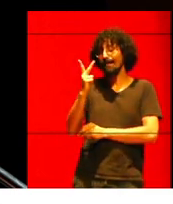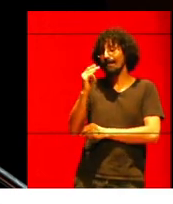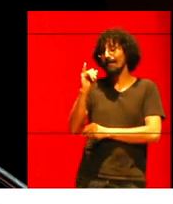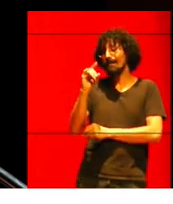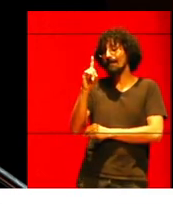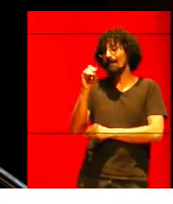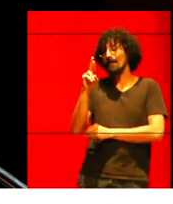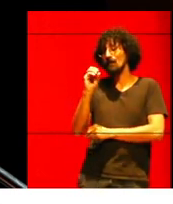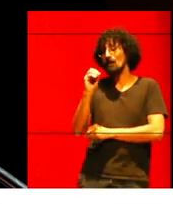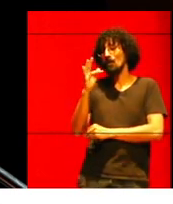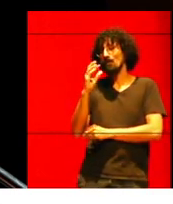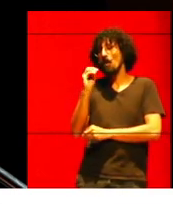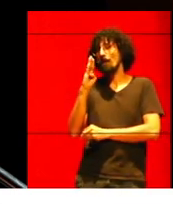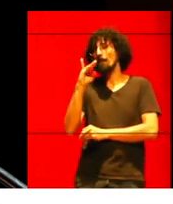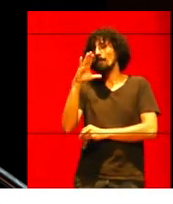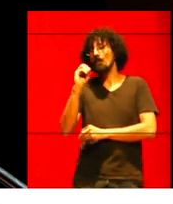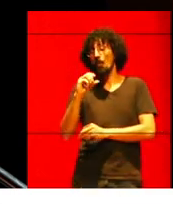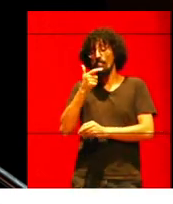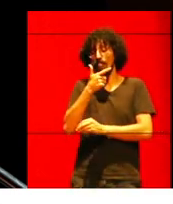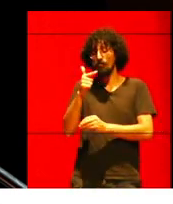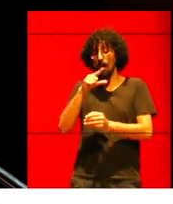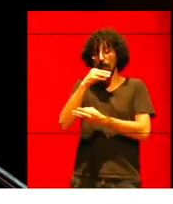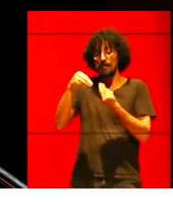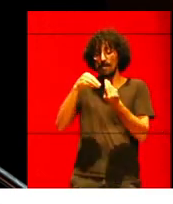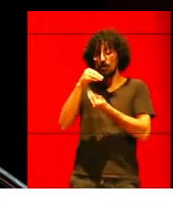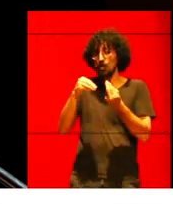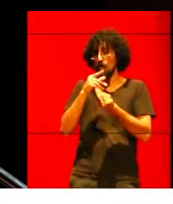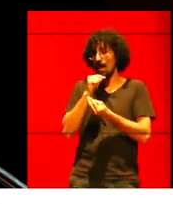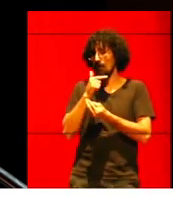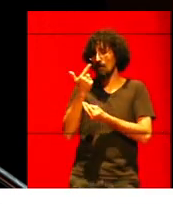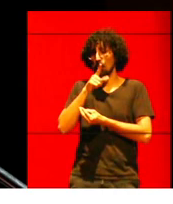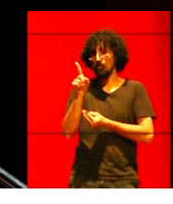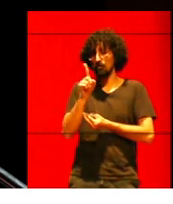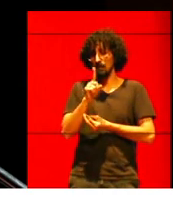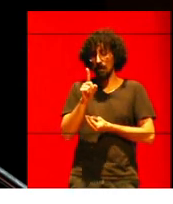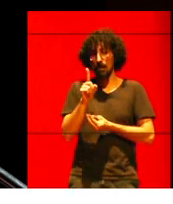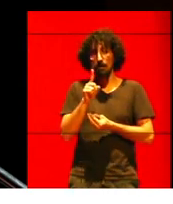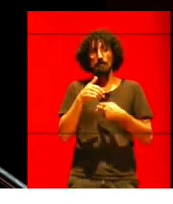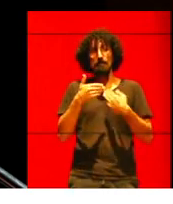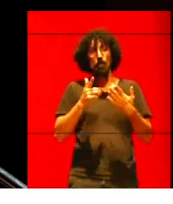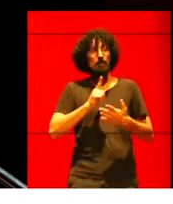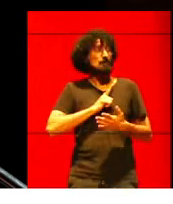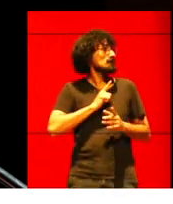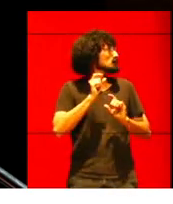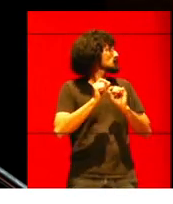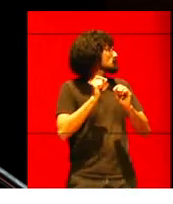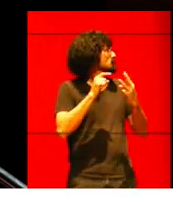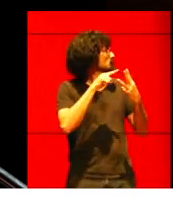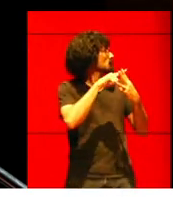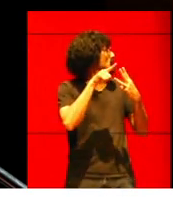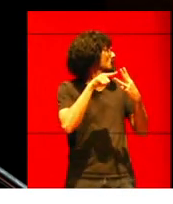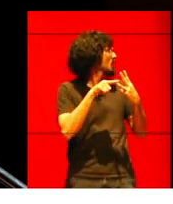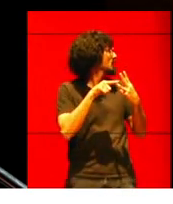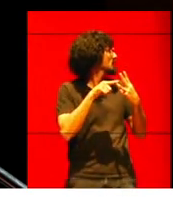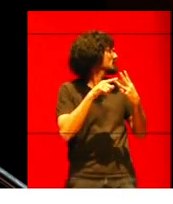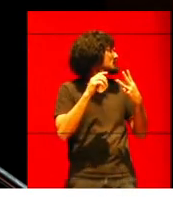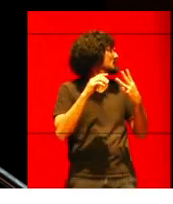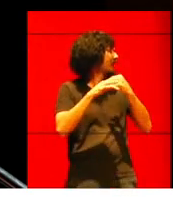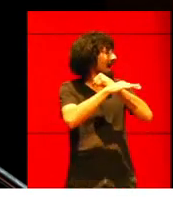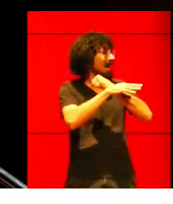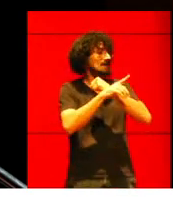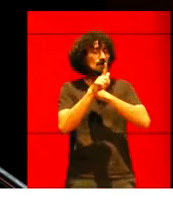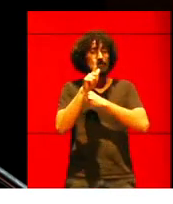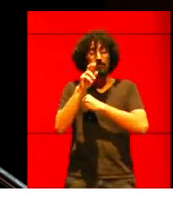com a água, ok? E são formados por três moléculas de ácidos graxos. Vocês já viram isso aqui agora,